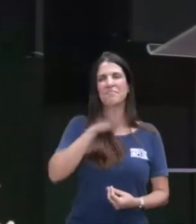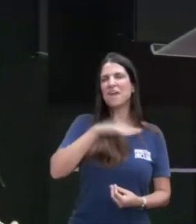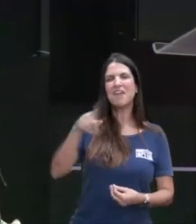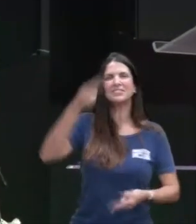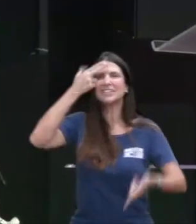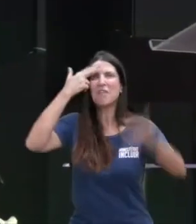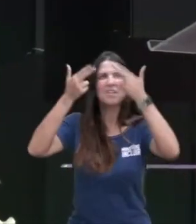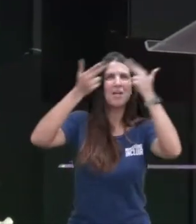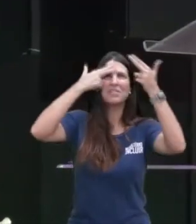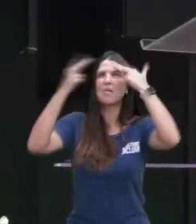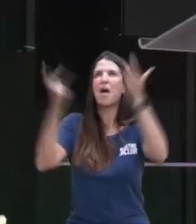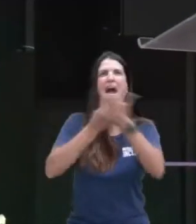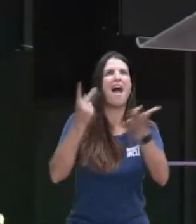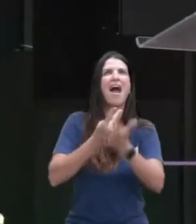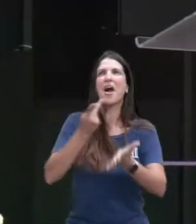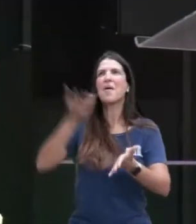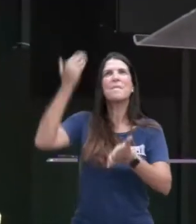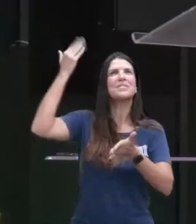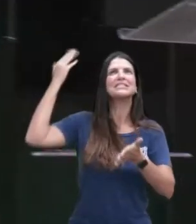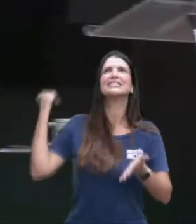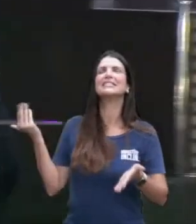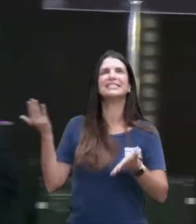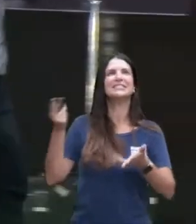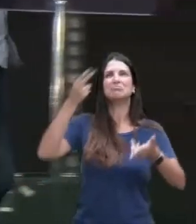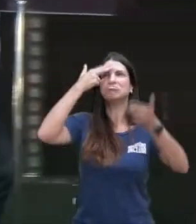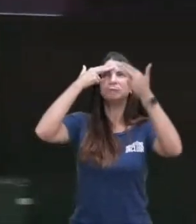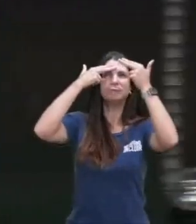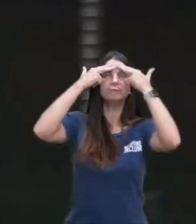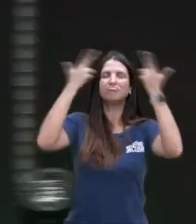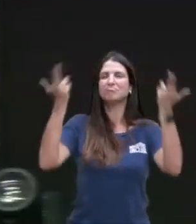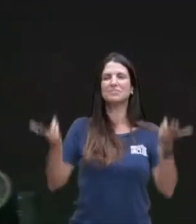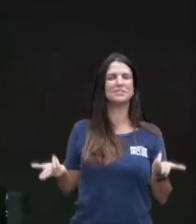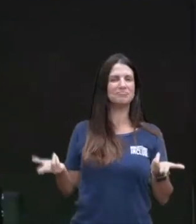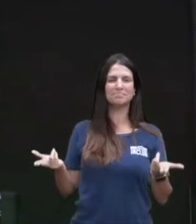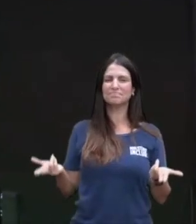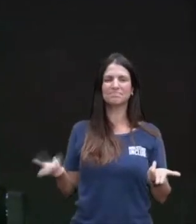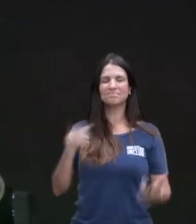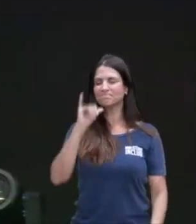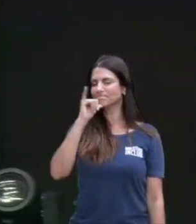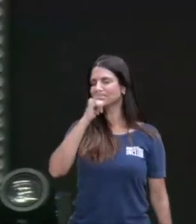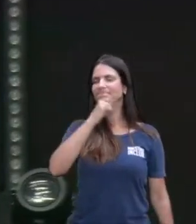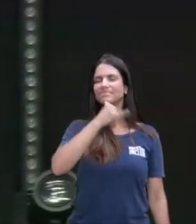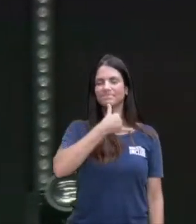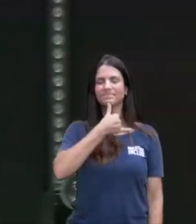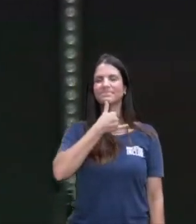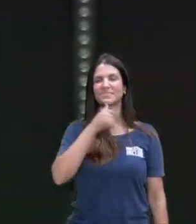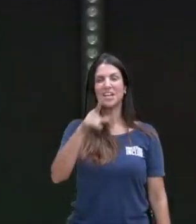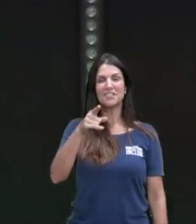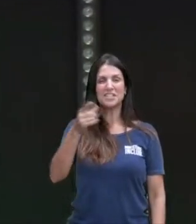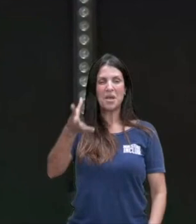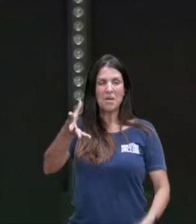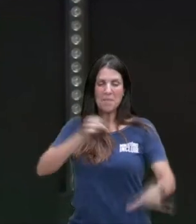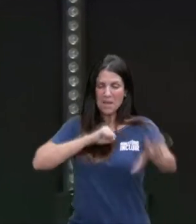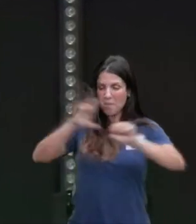seus erros do passado que a gente tem suas frustações suas manias E você começa a